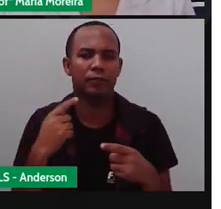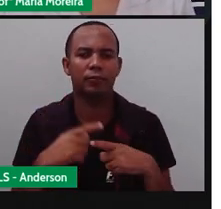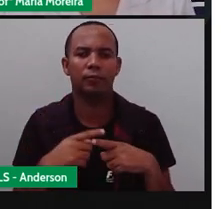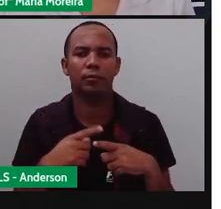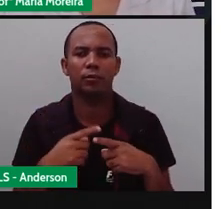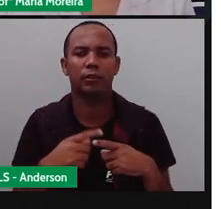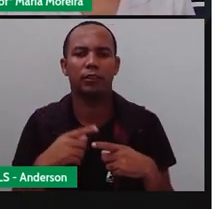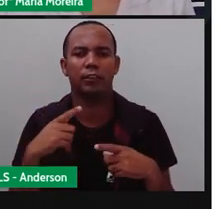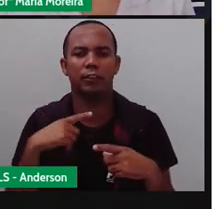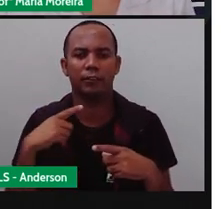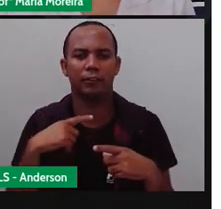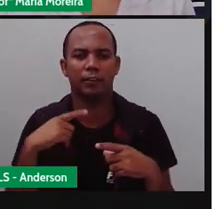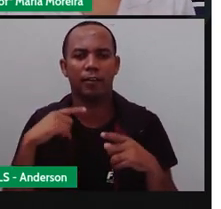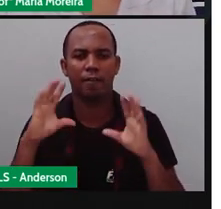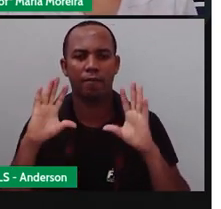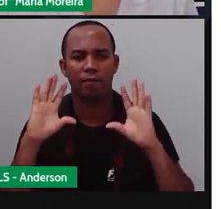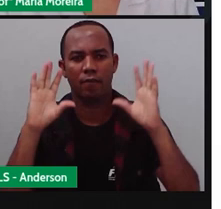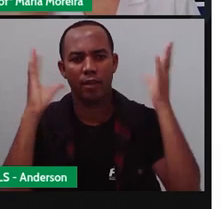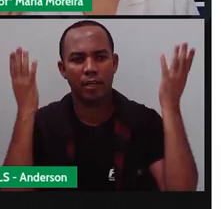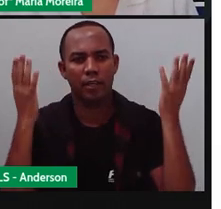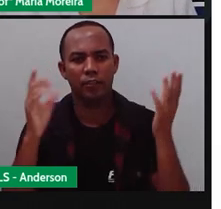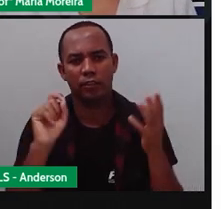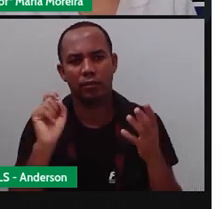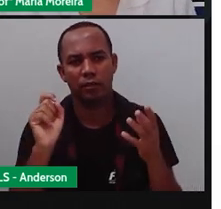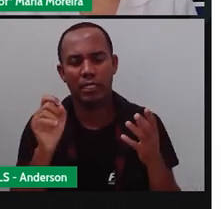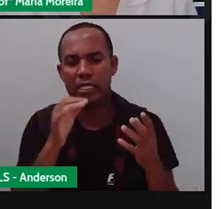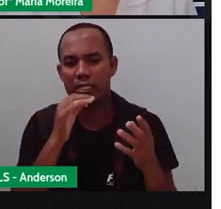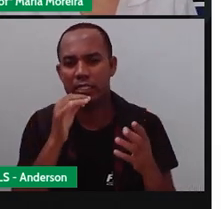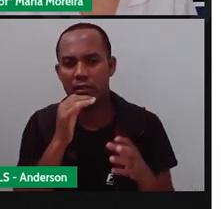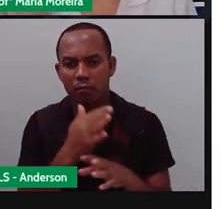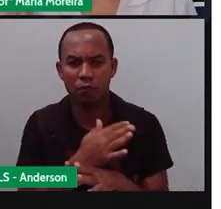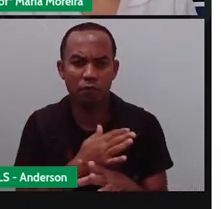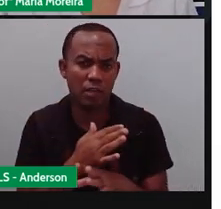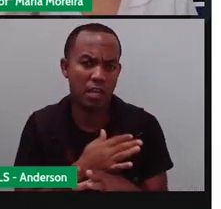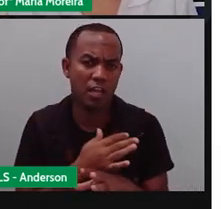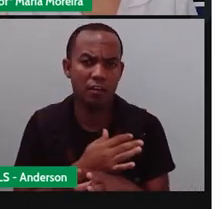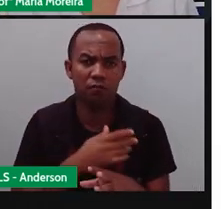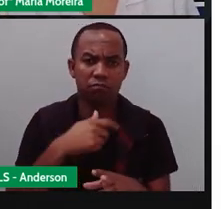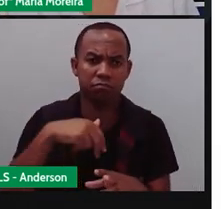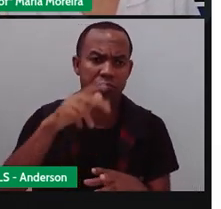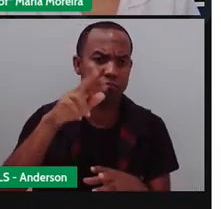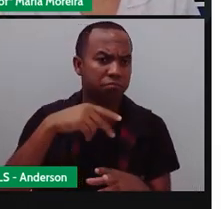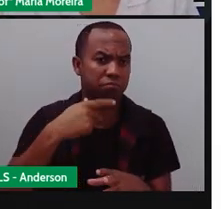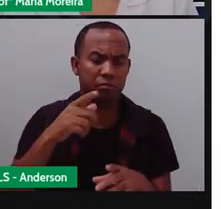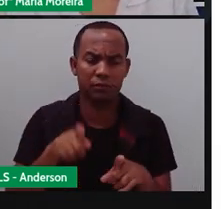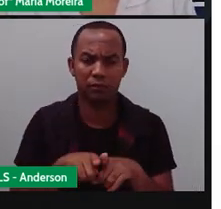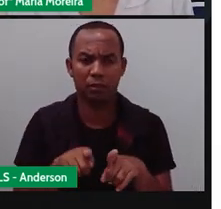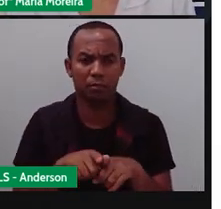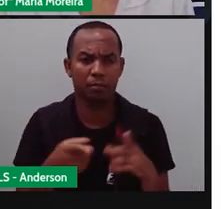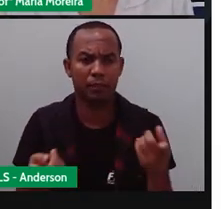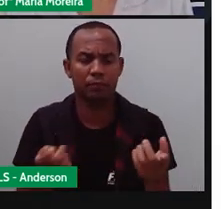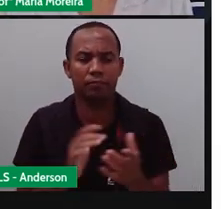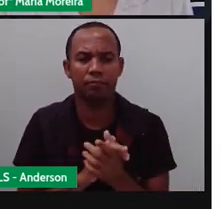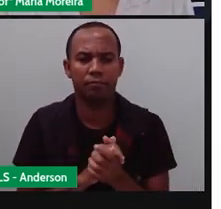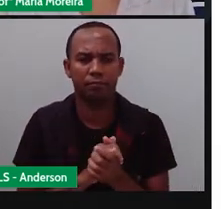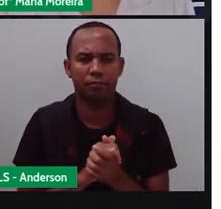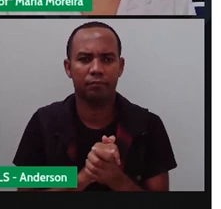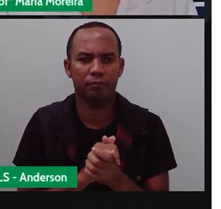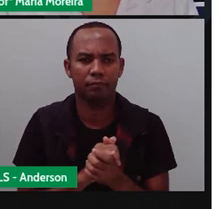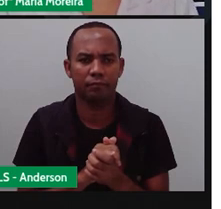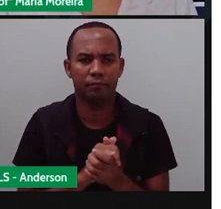conta do das férias aí né escolares de final de ano se a gente não tivesse em